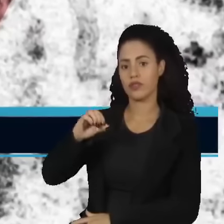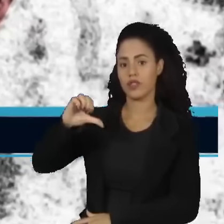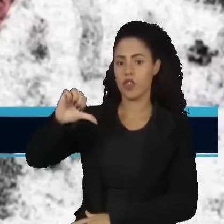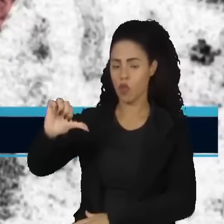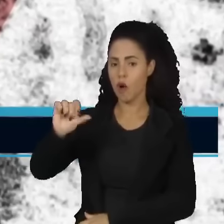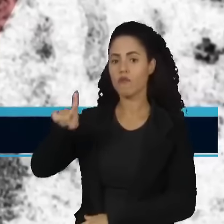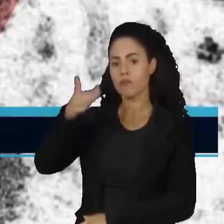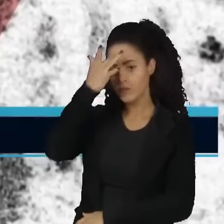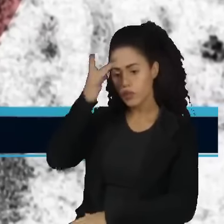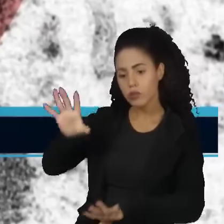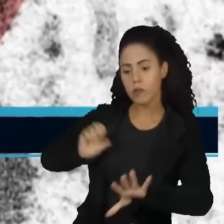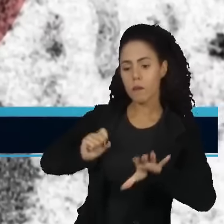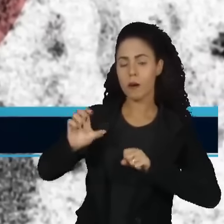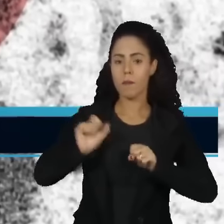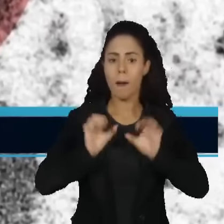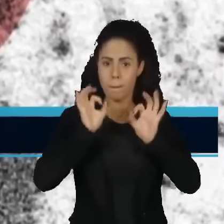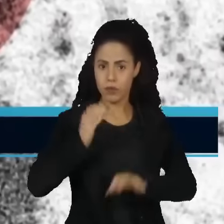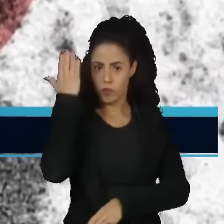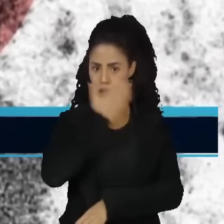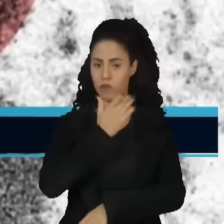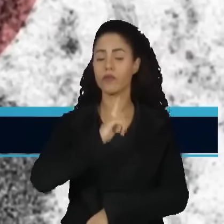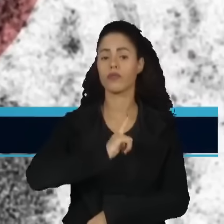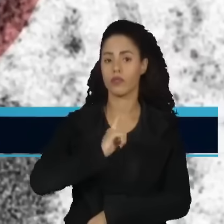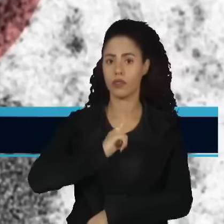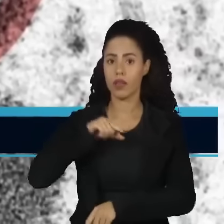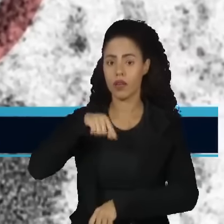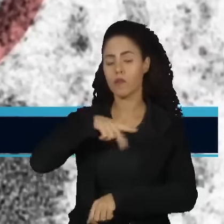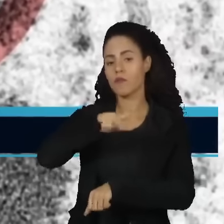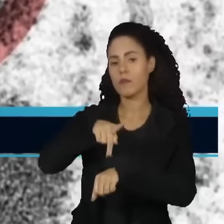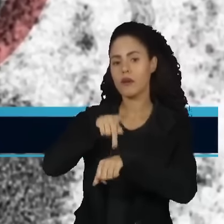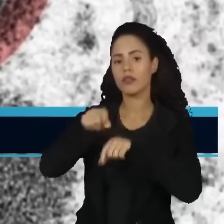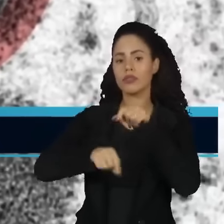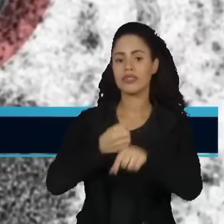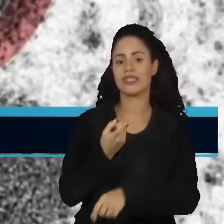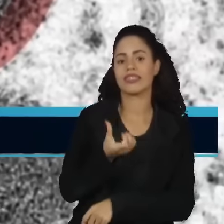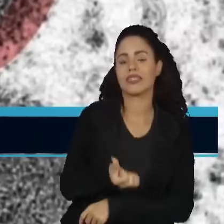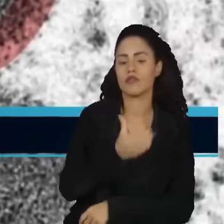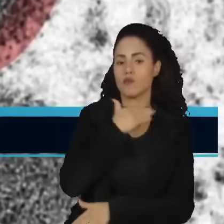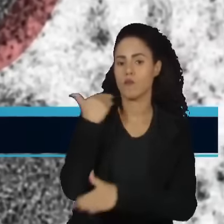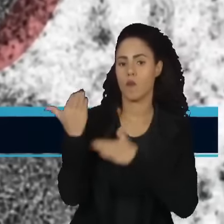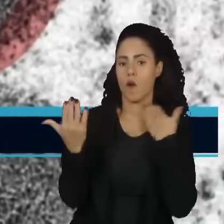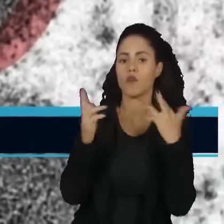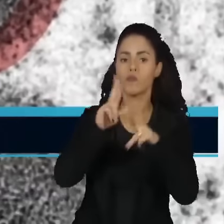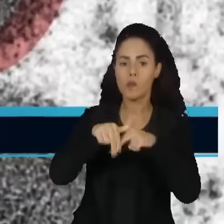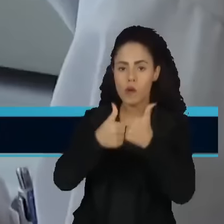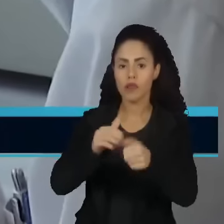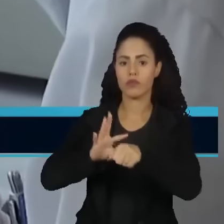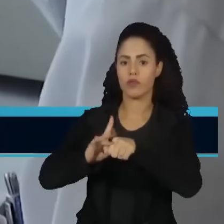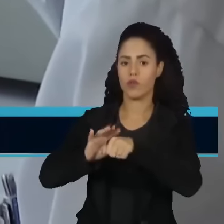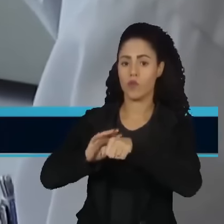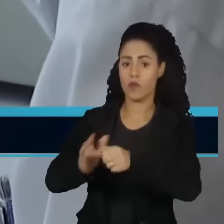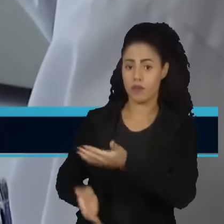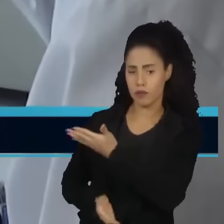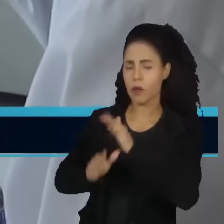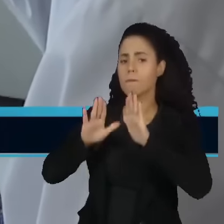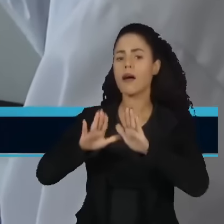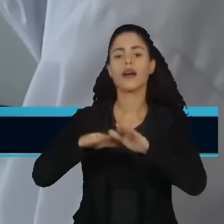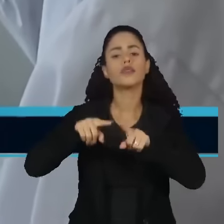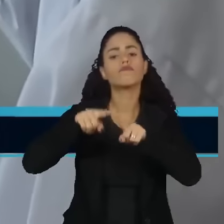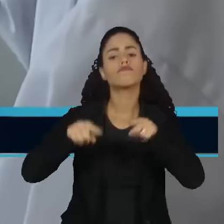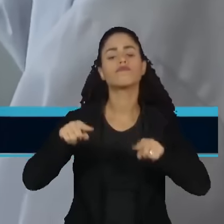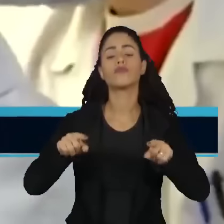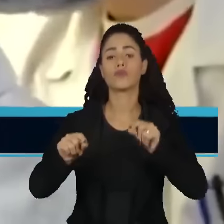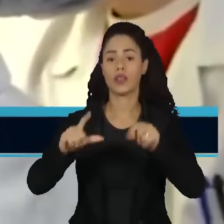casos confirmados ou prováveis o país teve 16 mortes pela mipox mas a variante